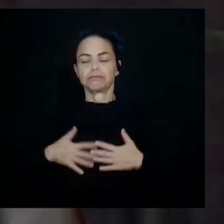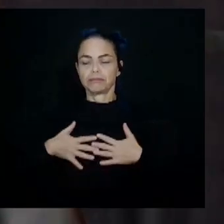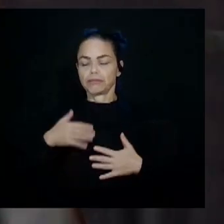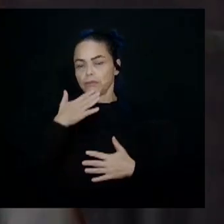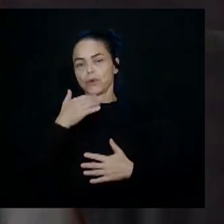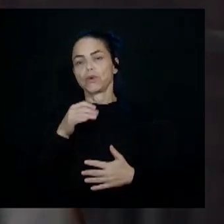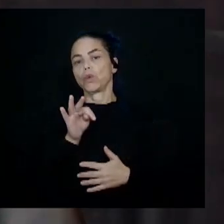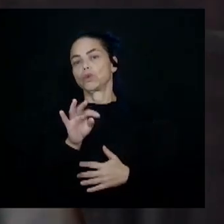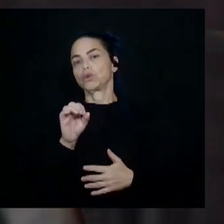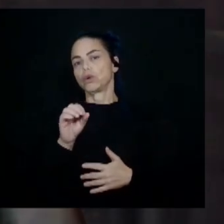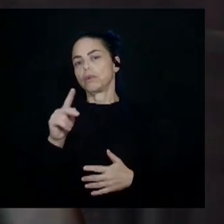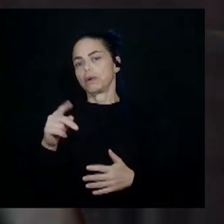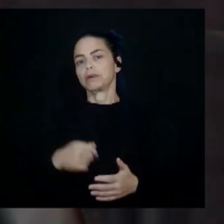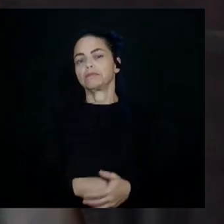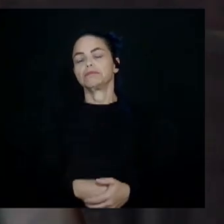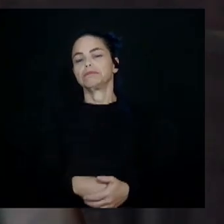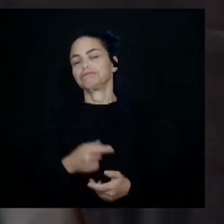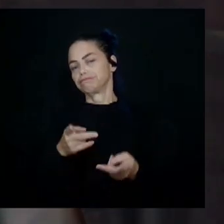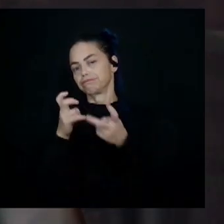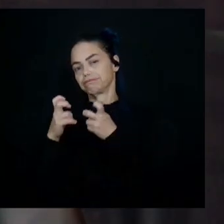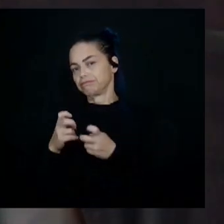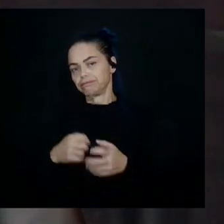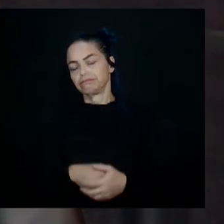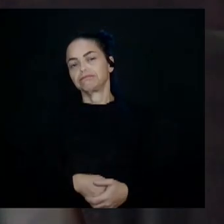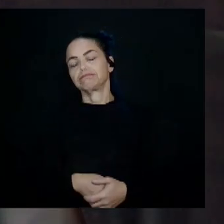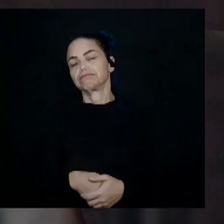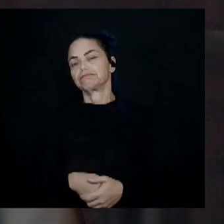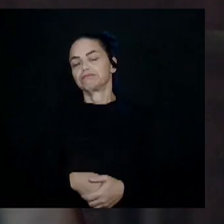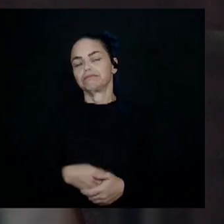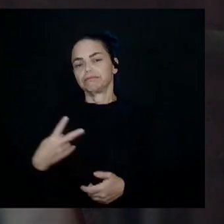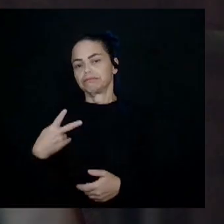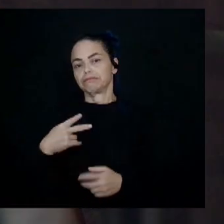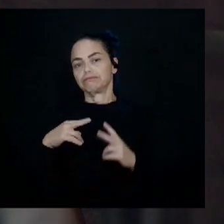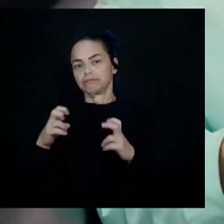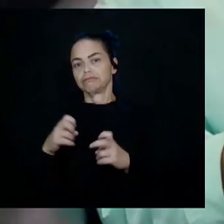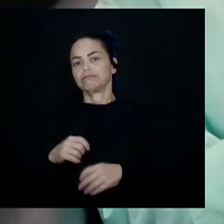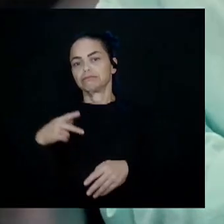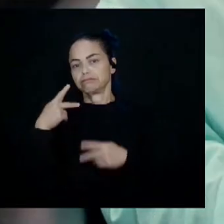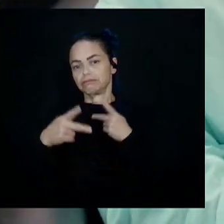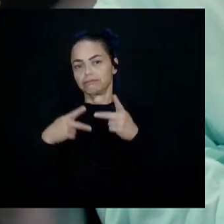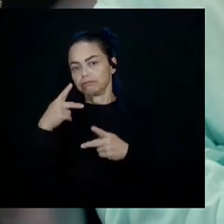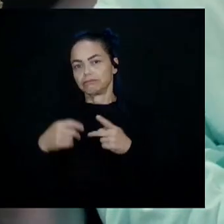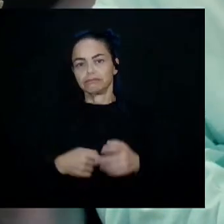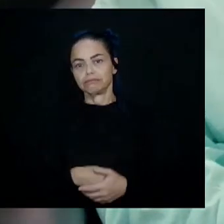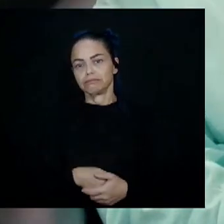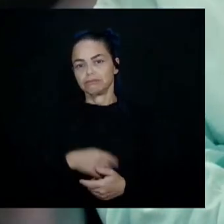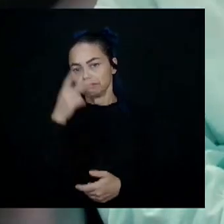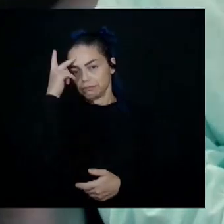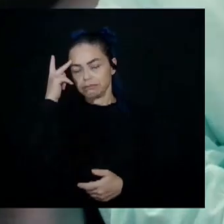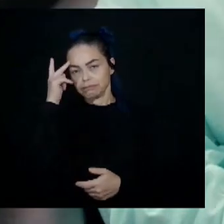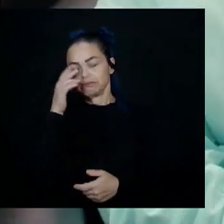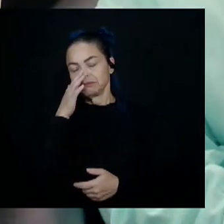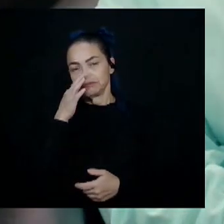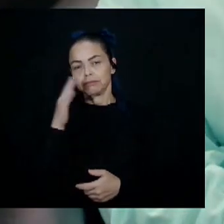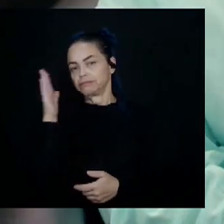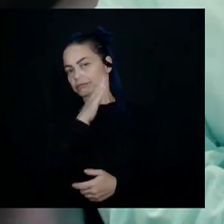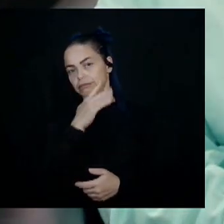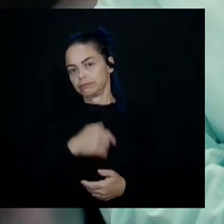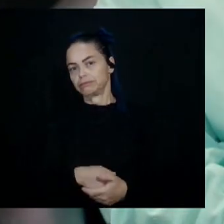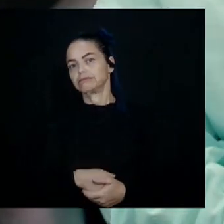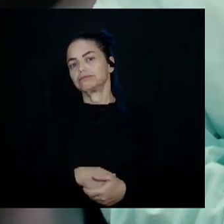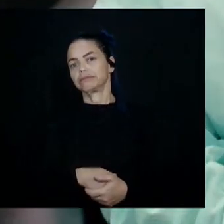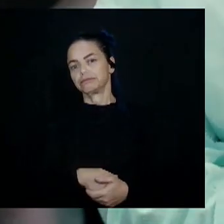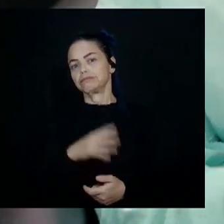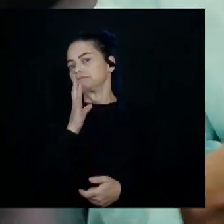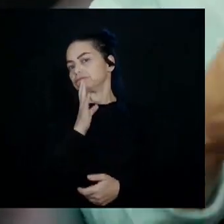ela talvez nem perceba, mas alguém vai perceber e vai começar a falar. A pessoa com má intenção que a gente não conhece,